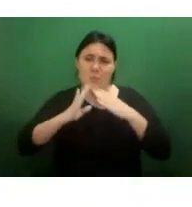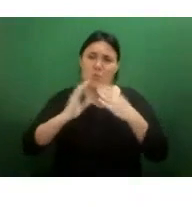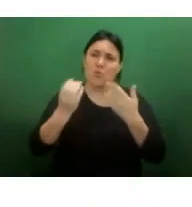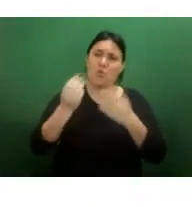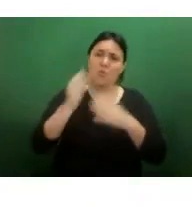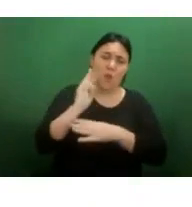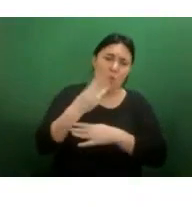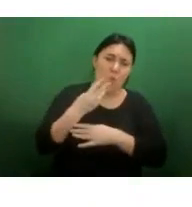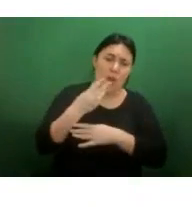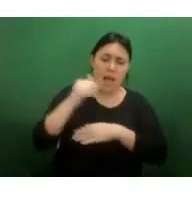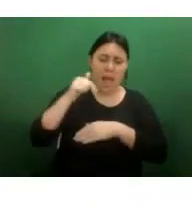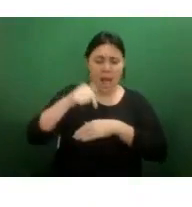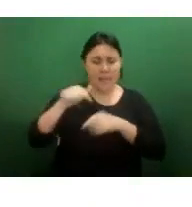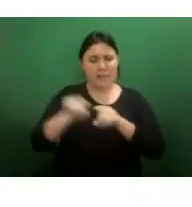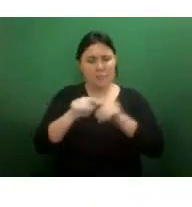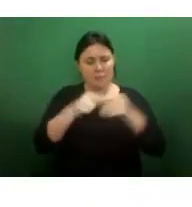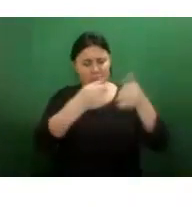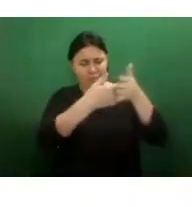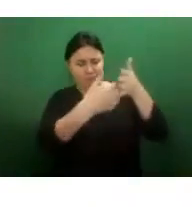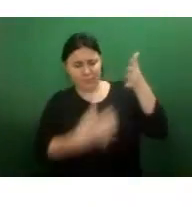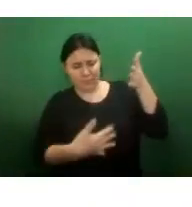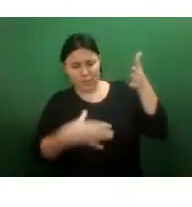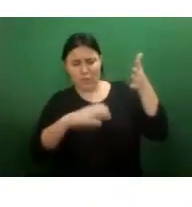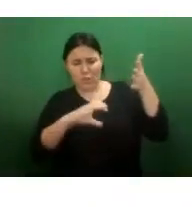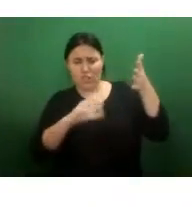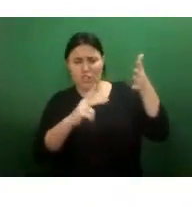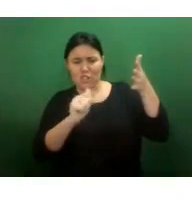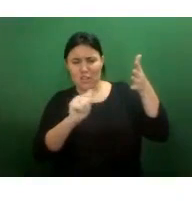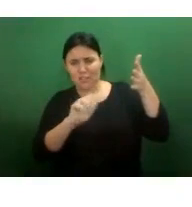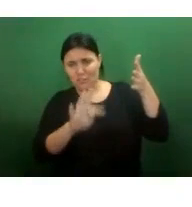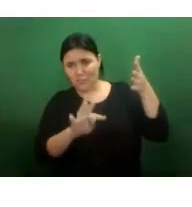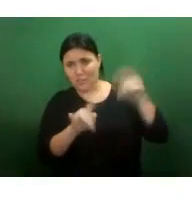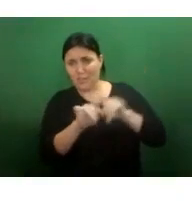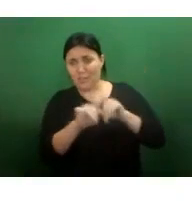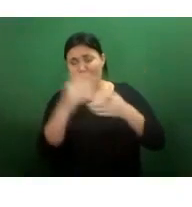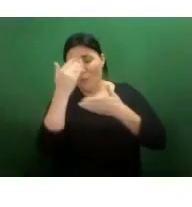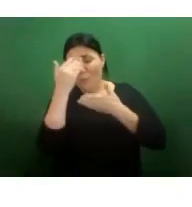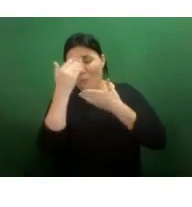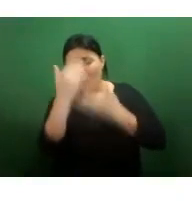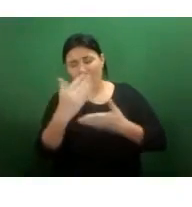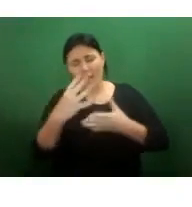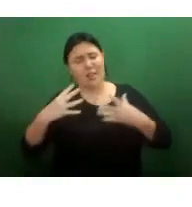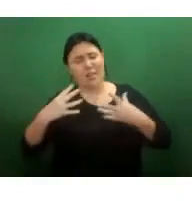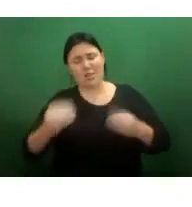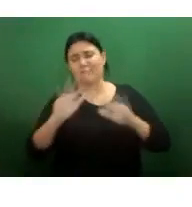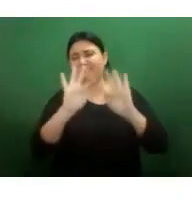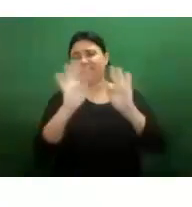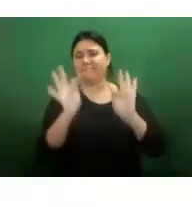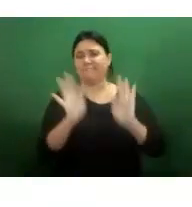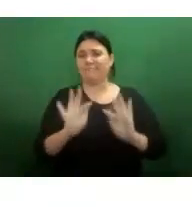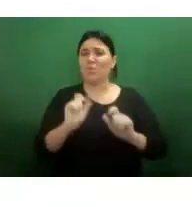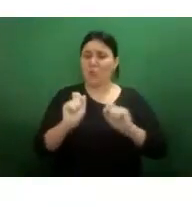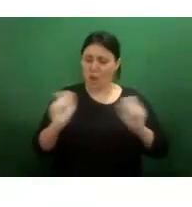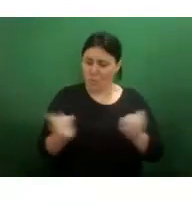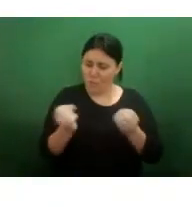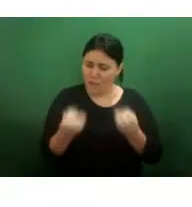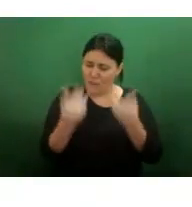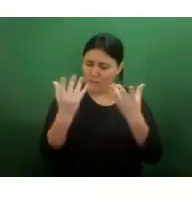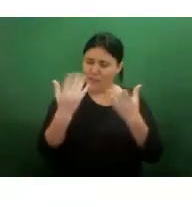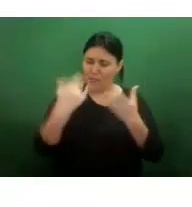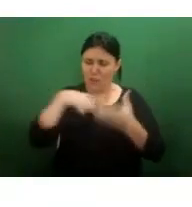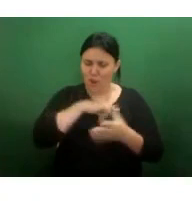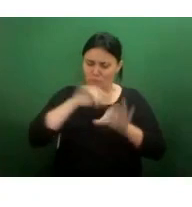WhatsApp, aqui no bate-papo. Muito obrigada a todos. Fico muito feliz de saber que um evento que a gente preparou com tanto